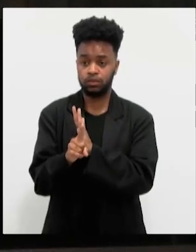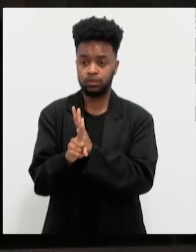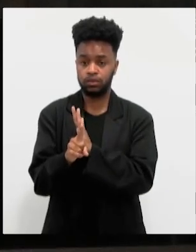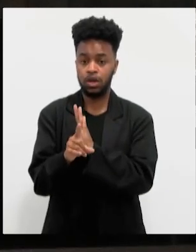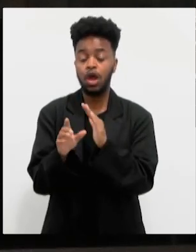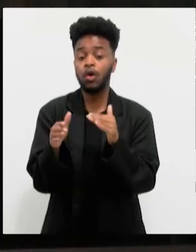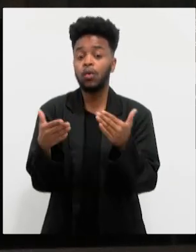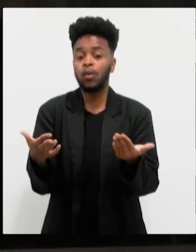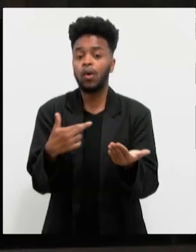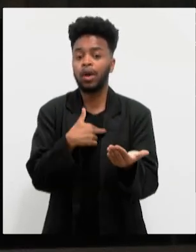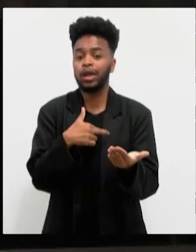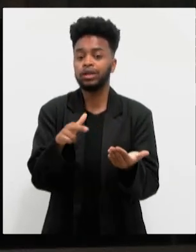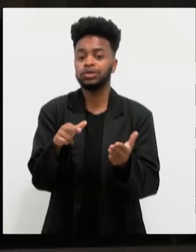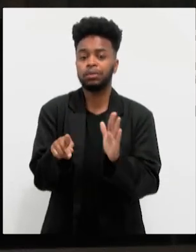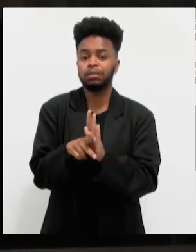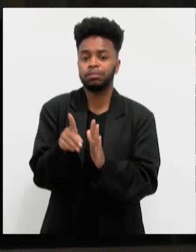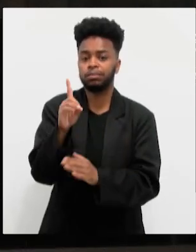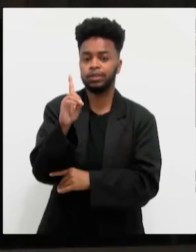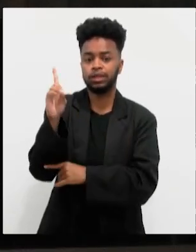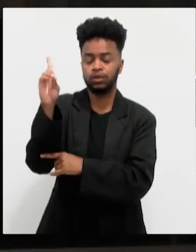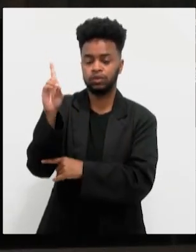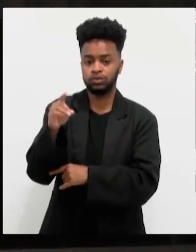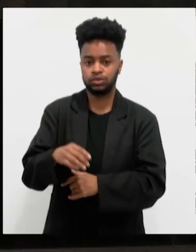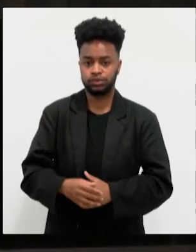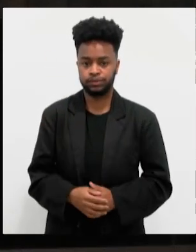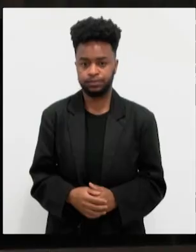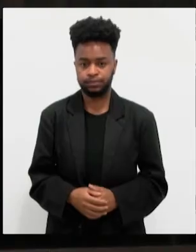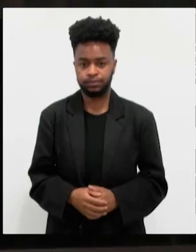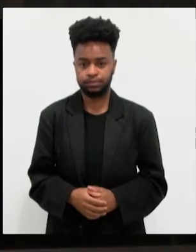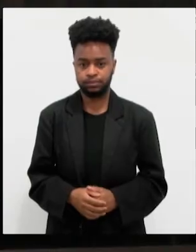Qual é a religião de Deus?